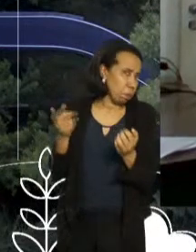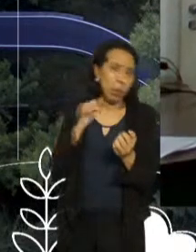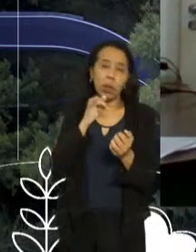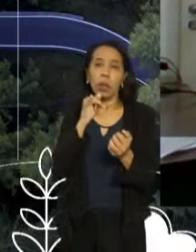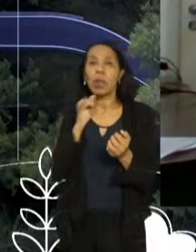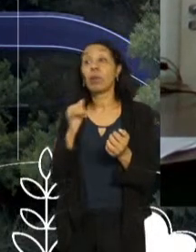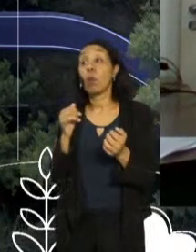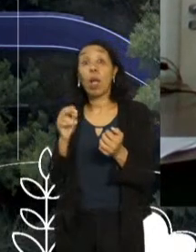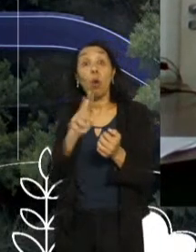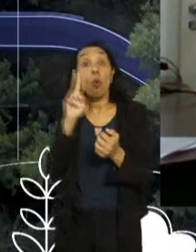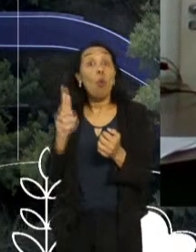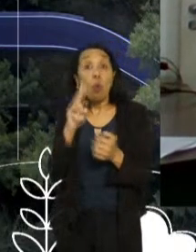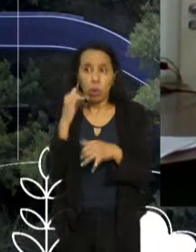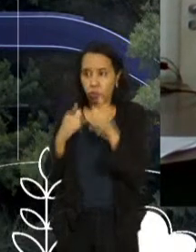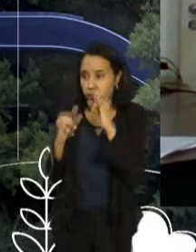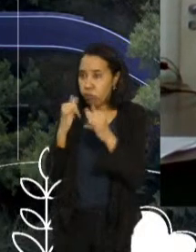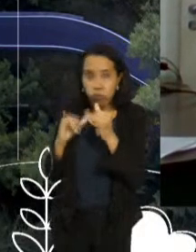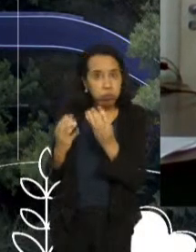não é porque